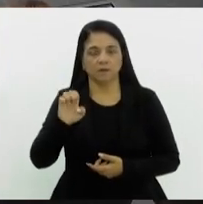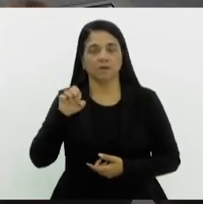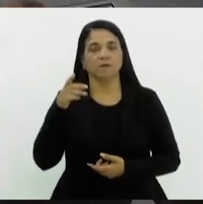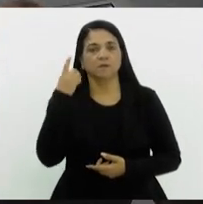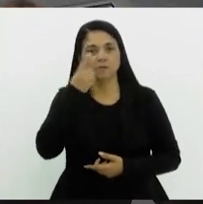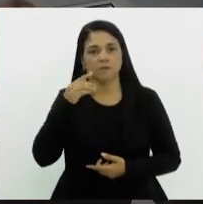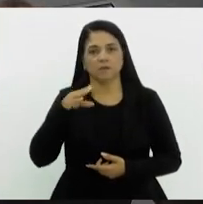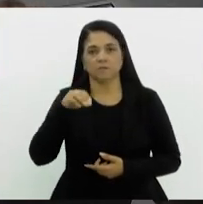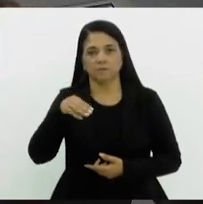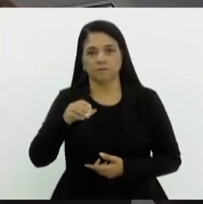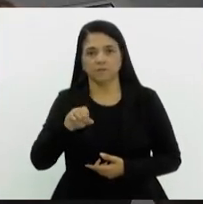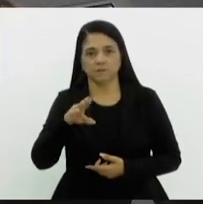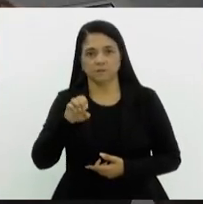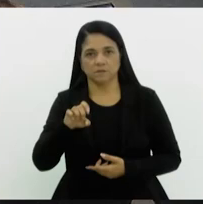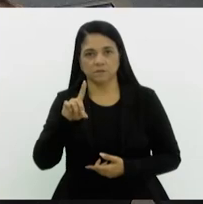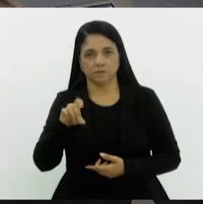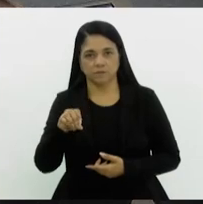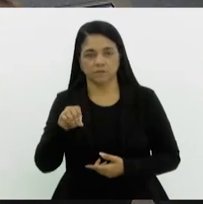Macedo.